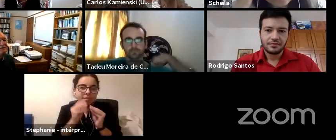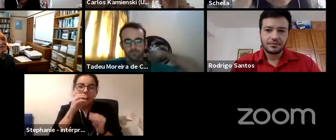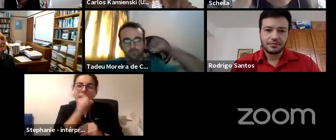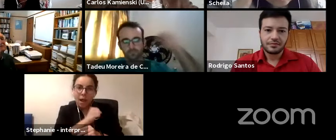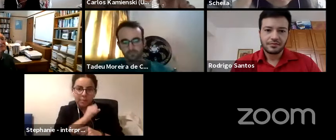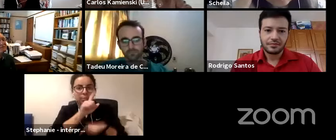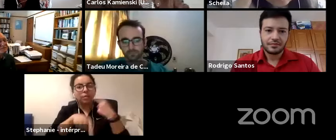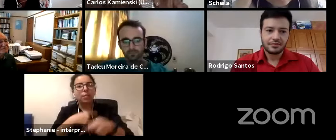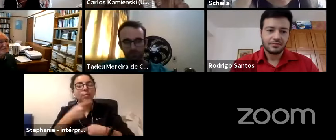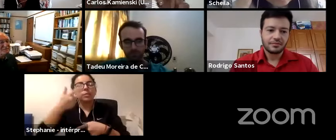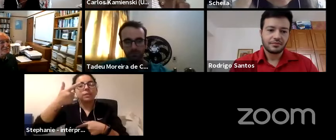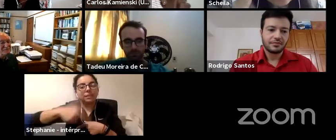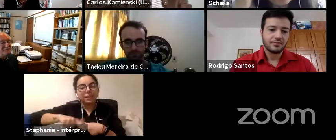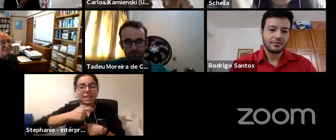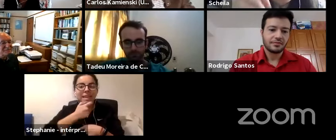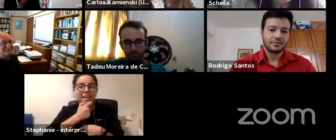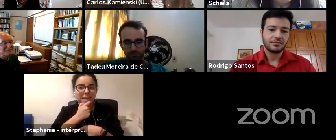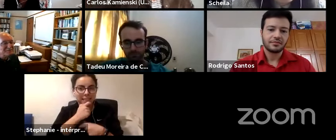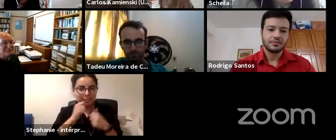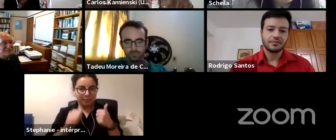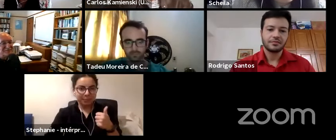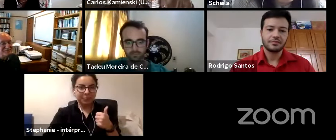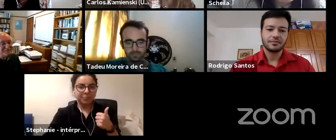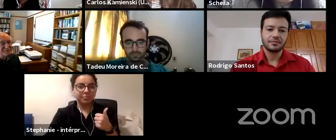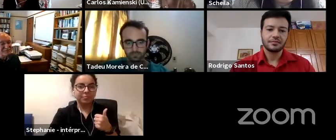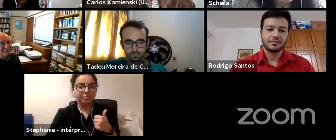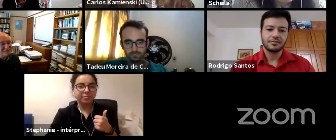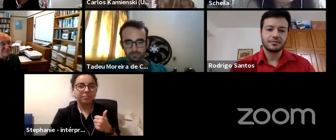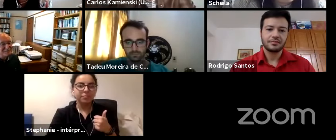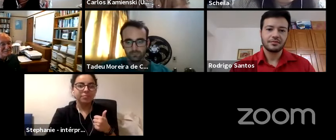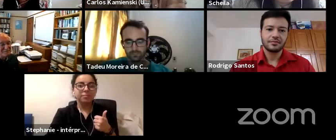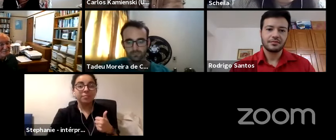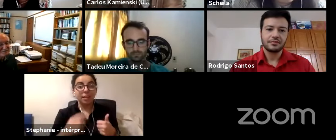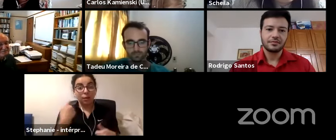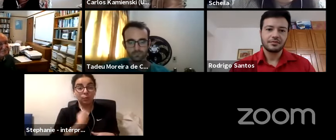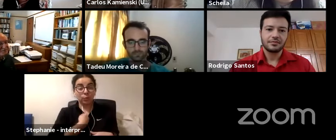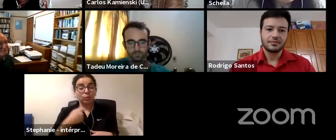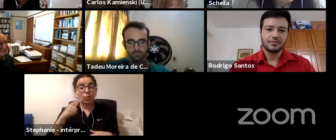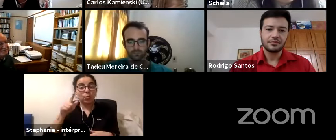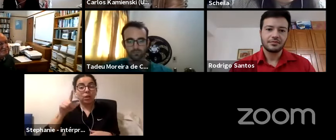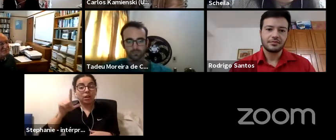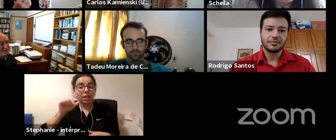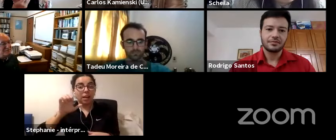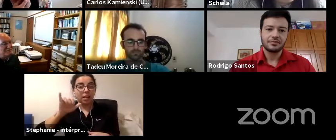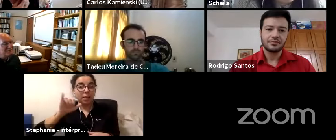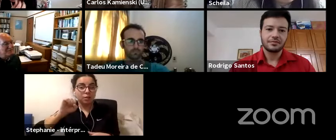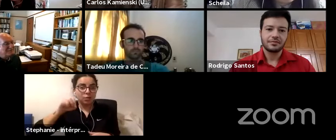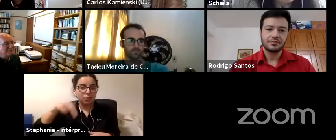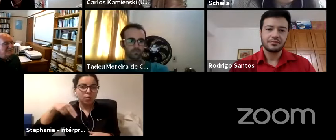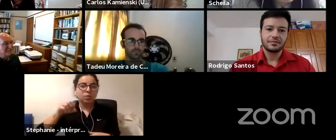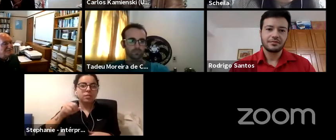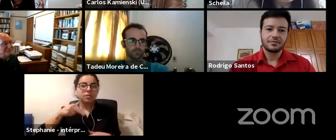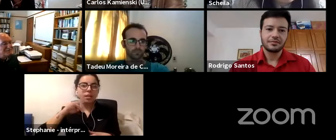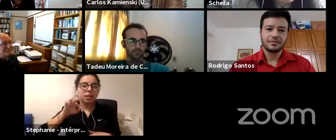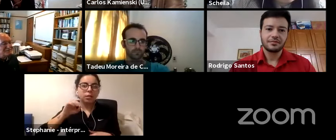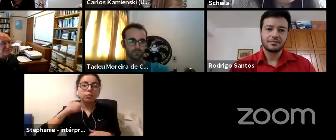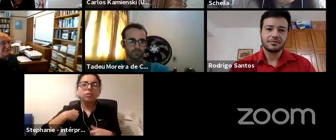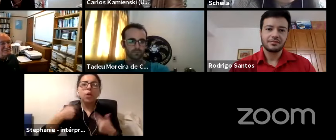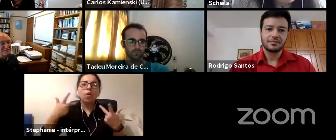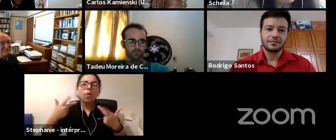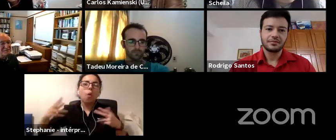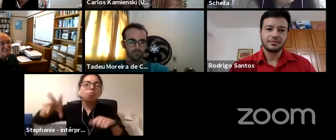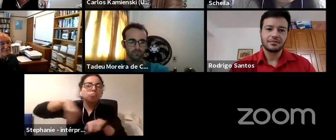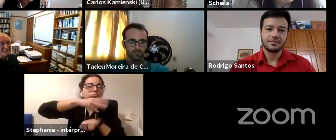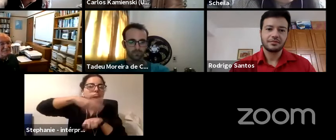to English. So, pessoal, então eu sou o Gleison Santos, estou aqui para moderar, na verdade, a apresentação do